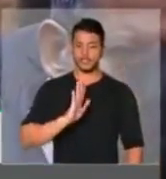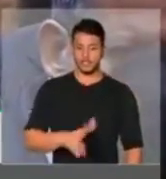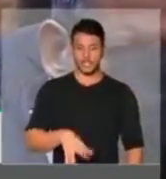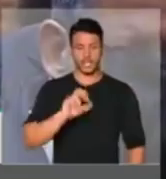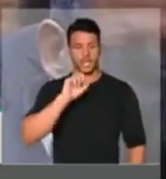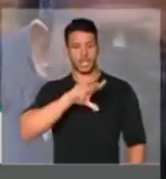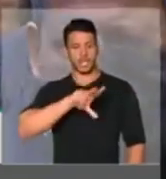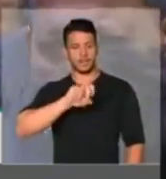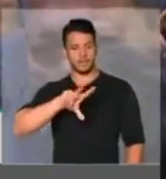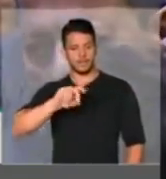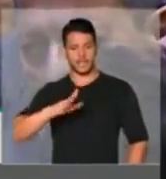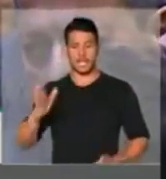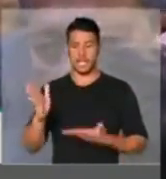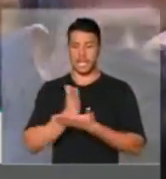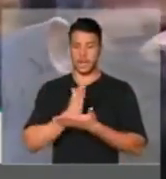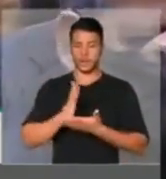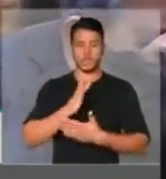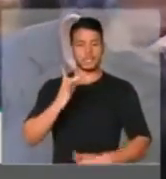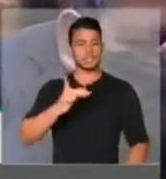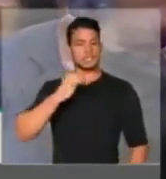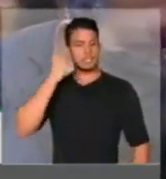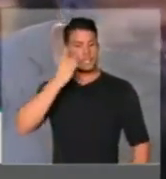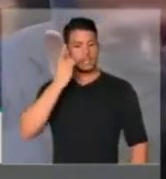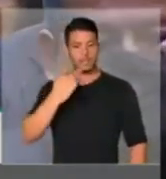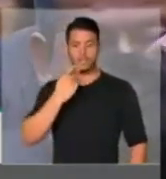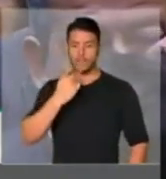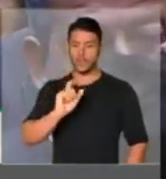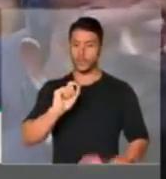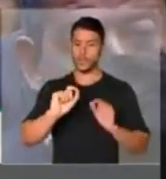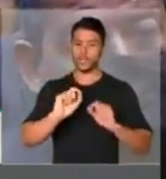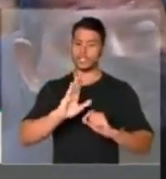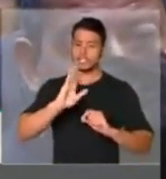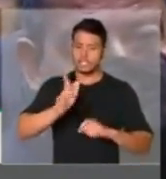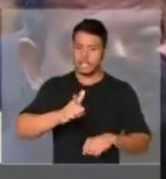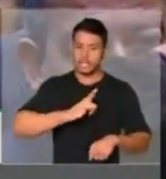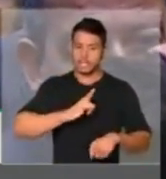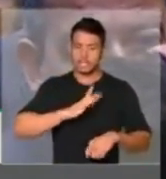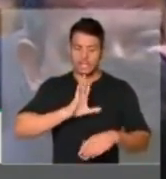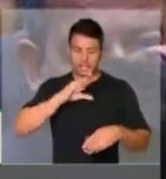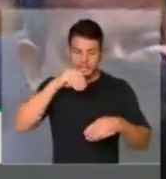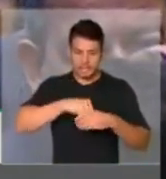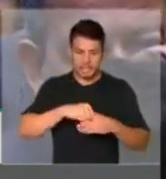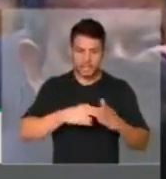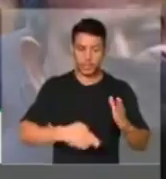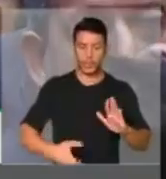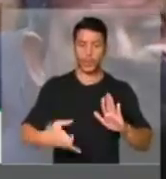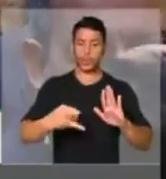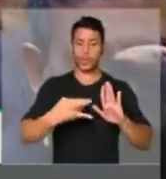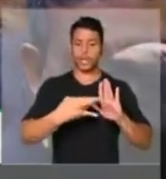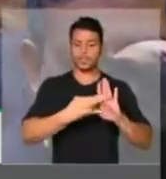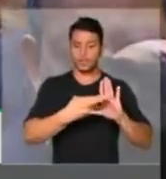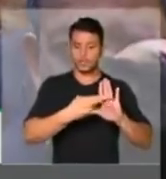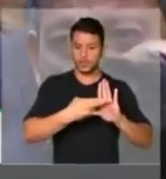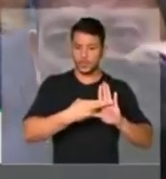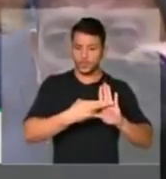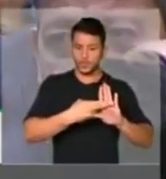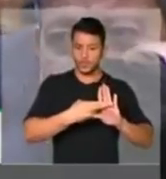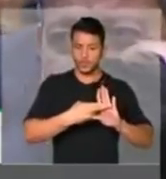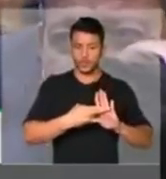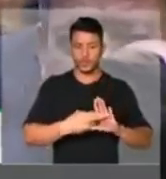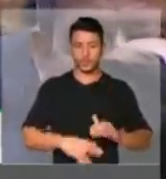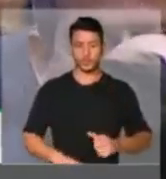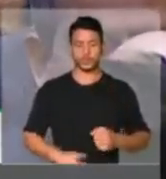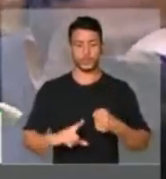diversos parlamentares que desrespeitam o que está expressamente previsto no nosso regimento interno dessa Câmara dos Deputados.